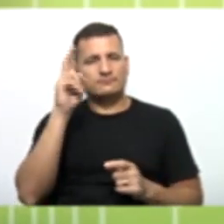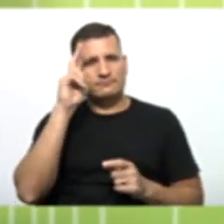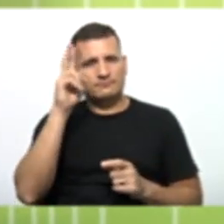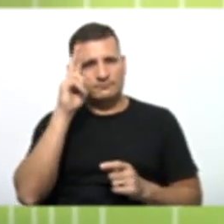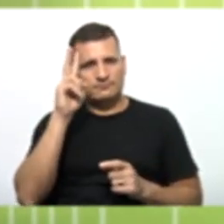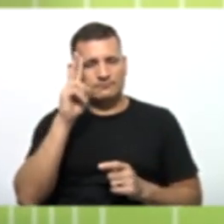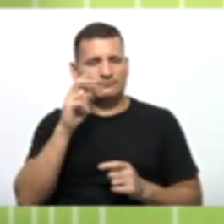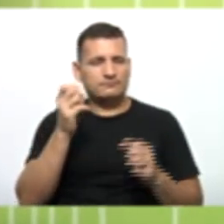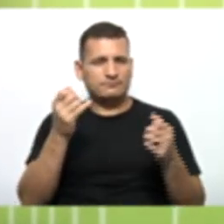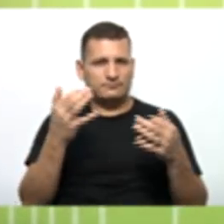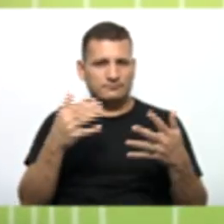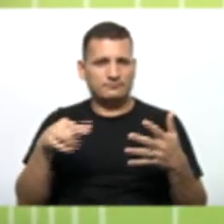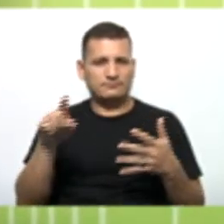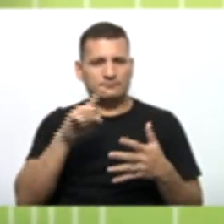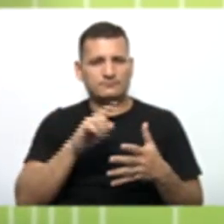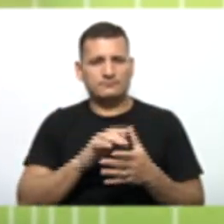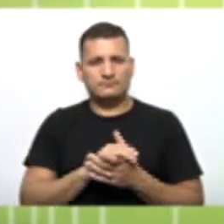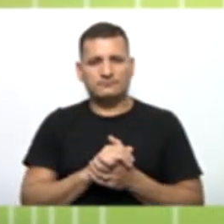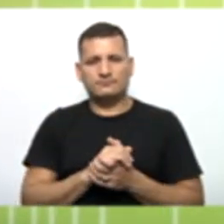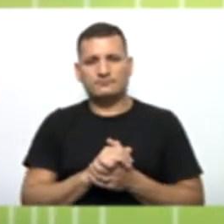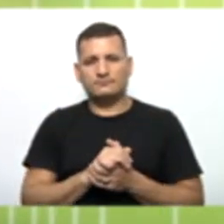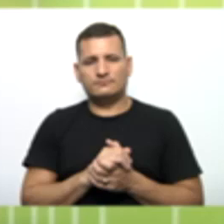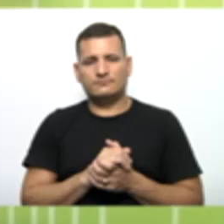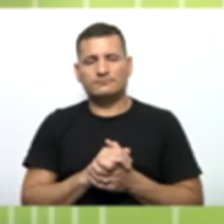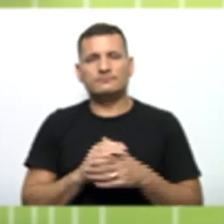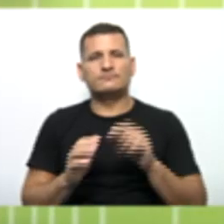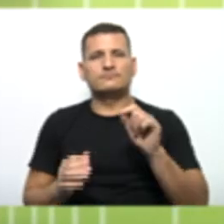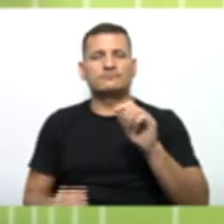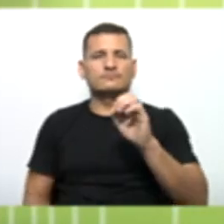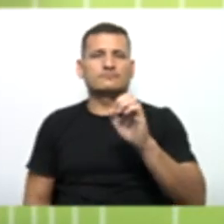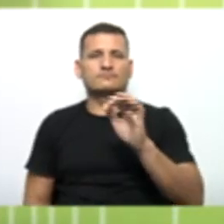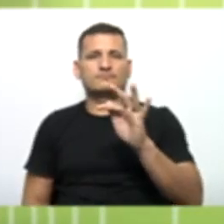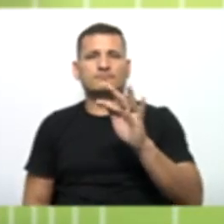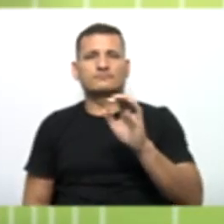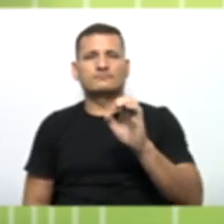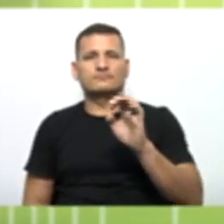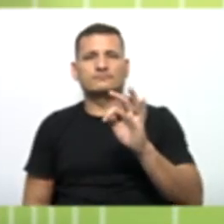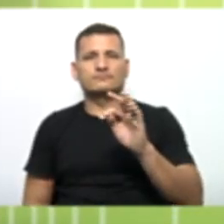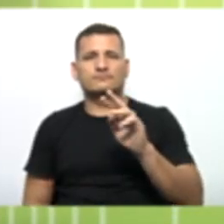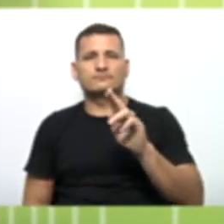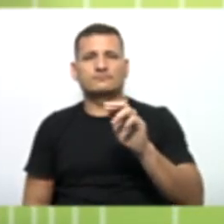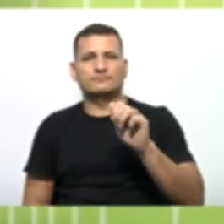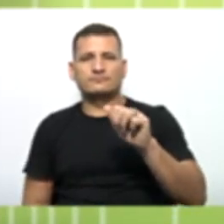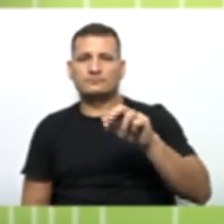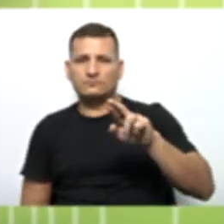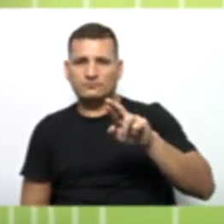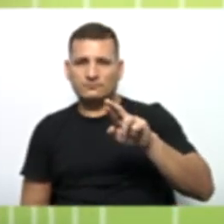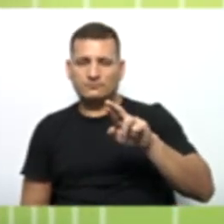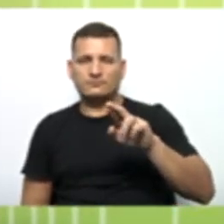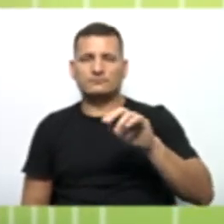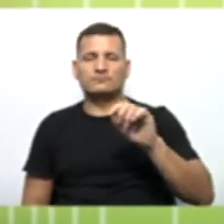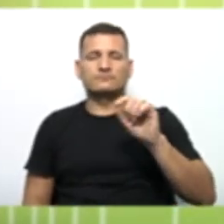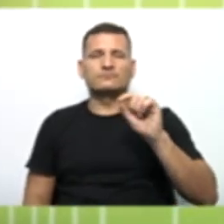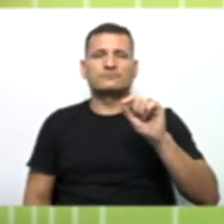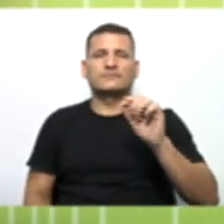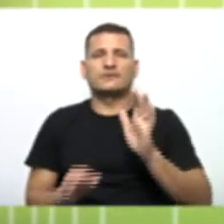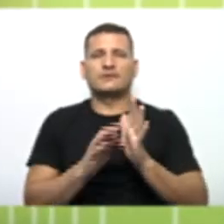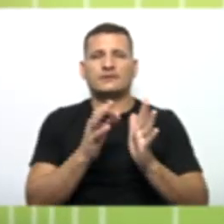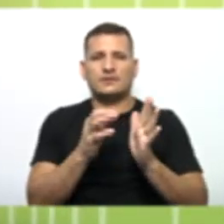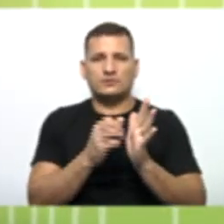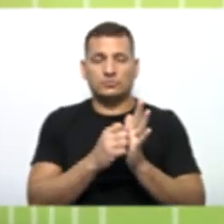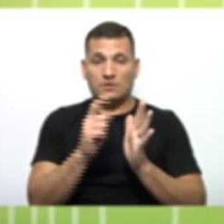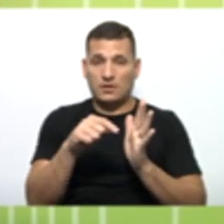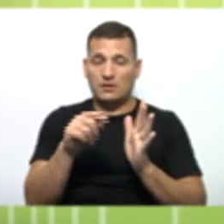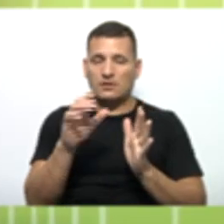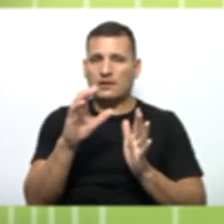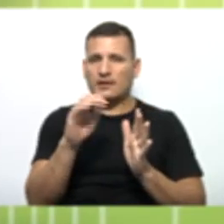falei para vocês? Pessoal, ó, quando eu colocar assim, ó, efetuar cadastro, é um caso de uso, certo? Lembra a dica que eu dei para vocês,